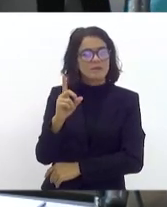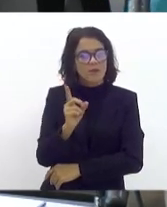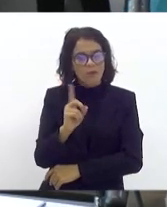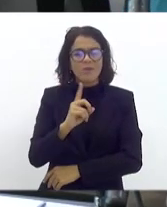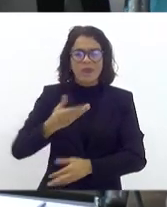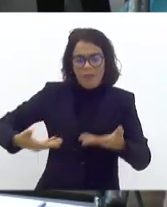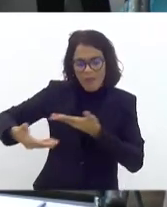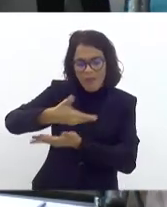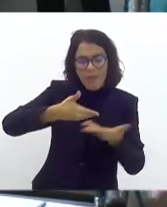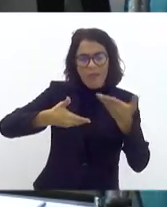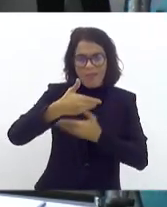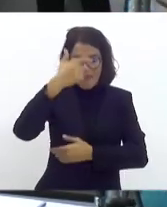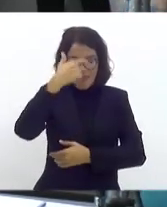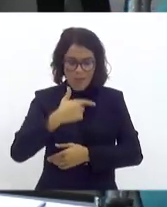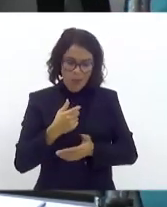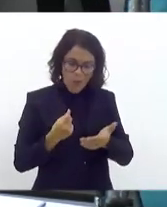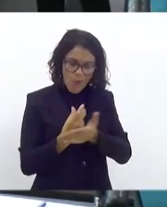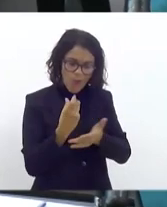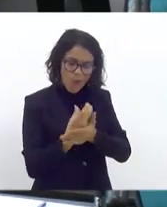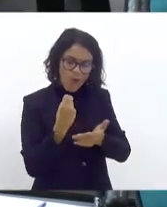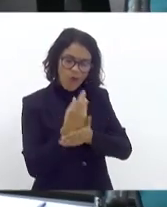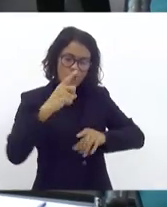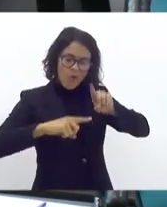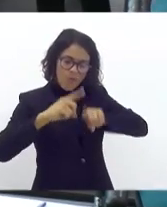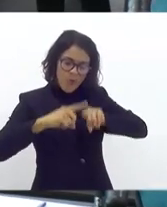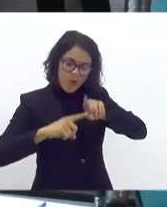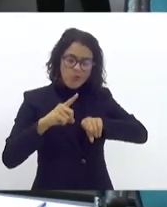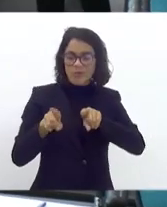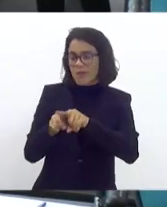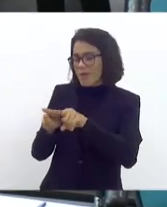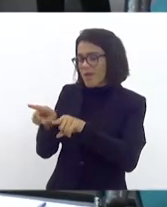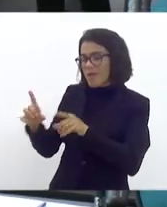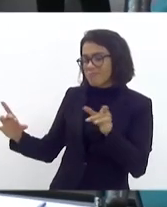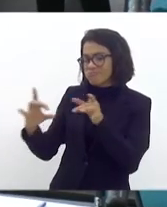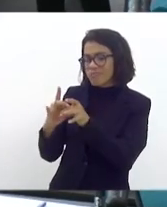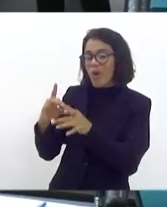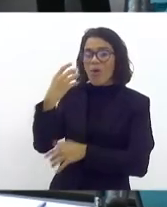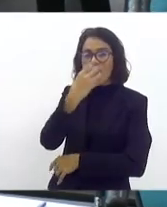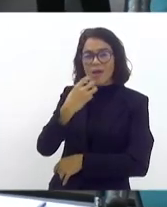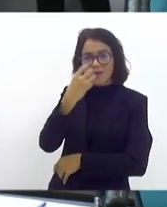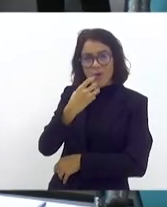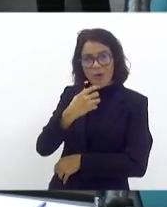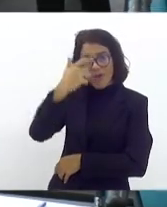a relação do consumidor do produto artístico, da música, que paga